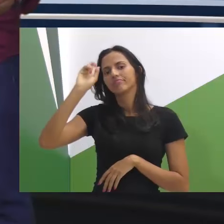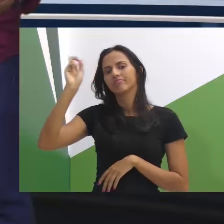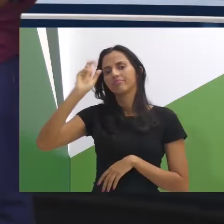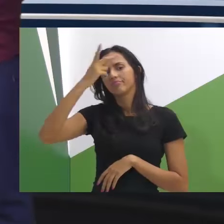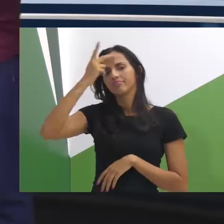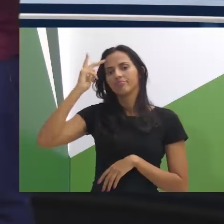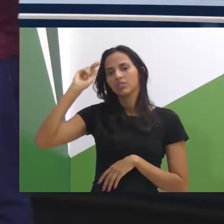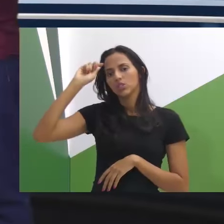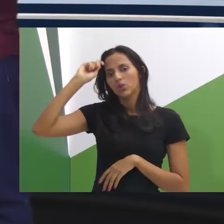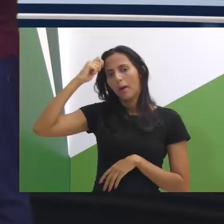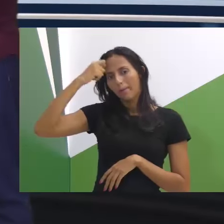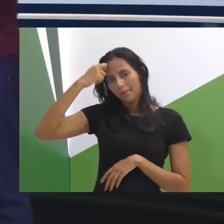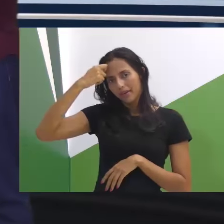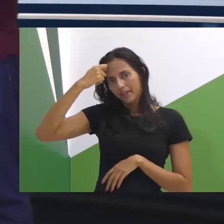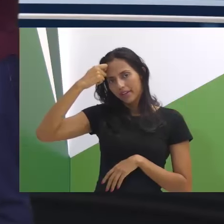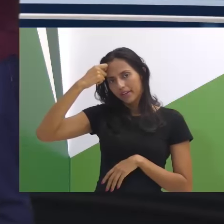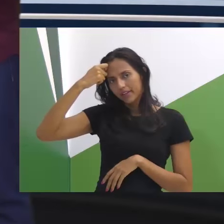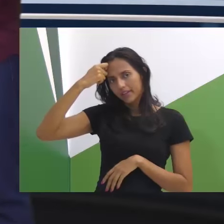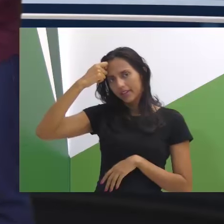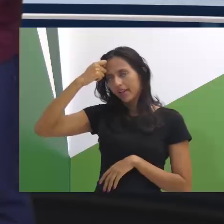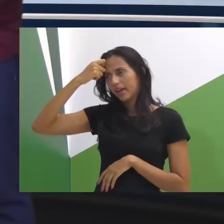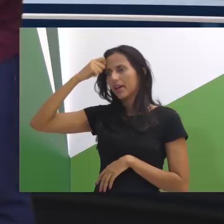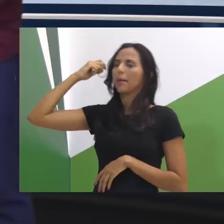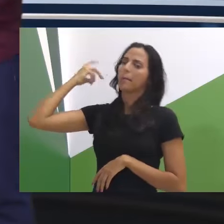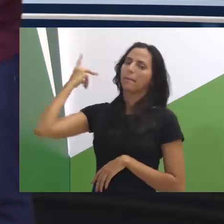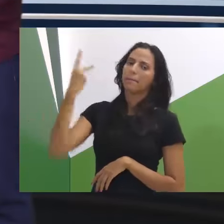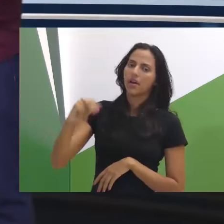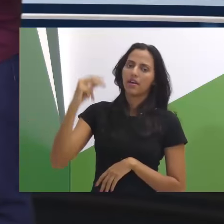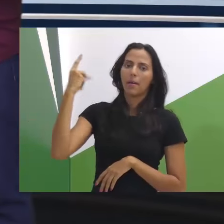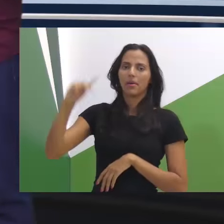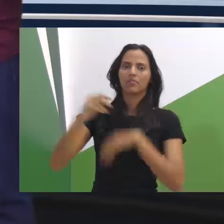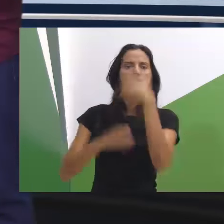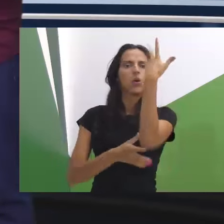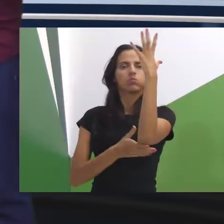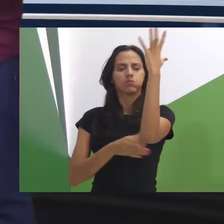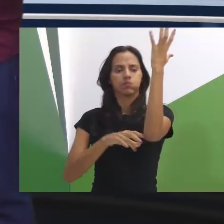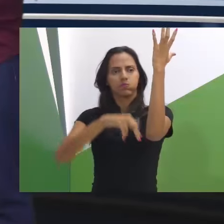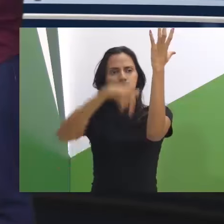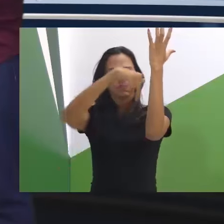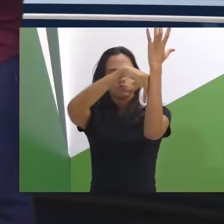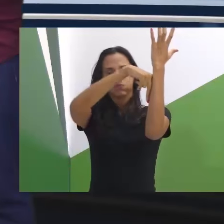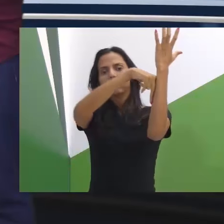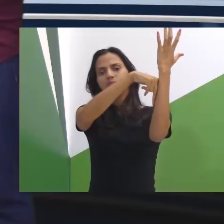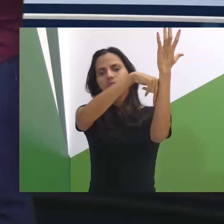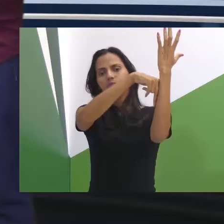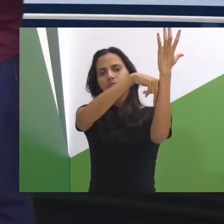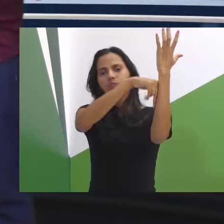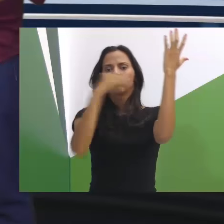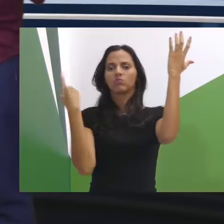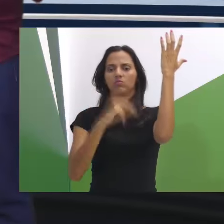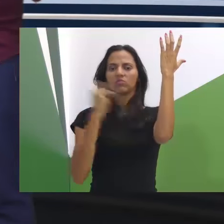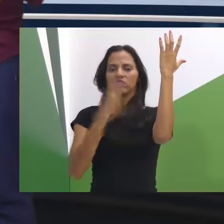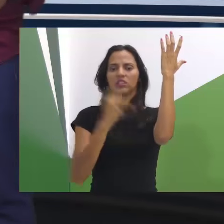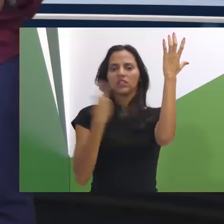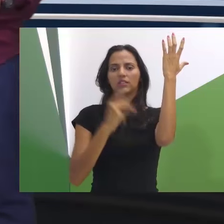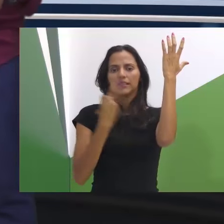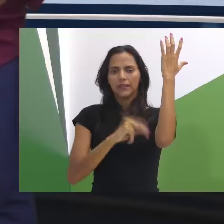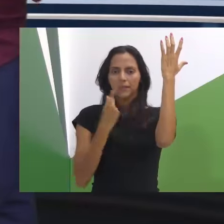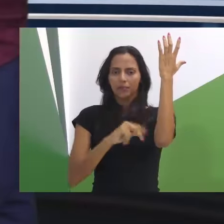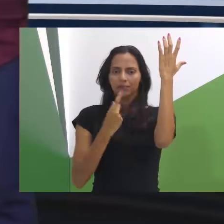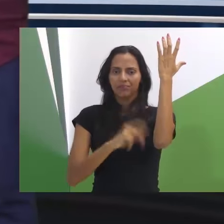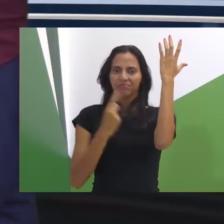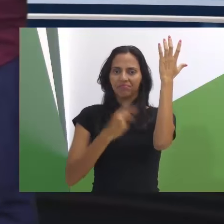batendo em outro negro. Por que isso? Mostra a dominação que o branco tinha em relação